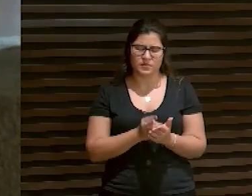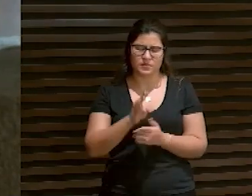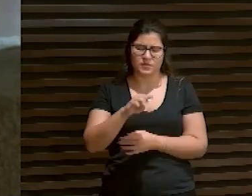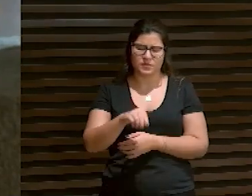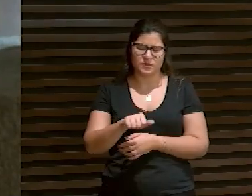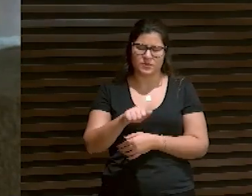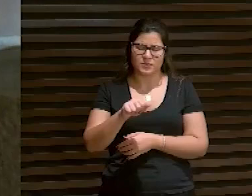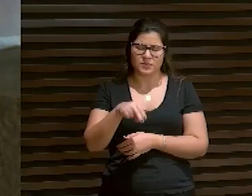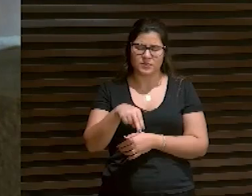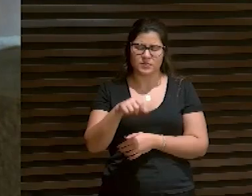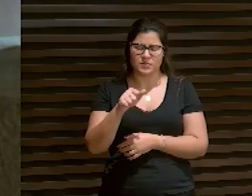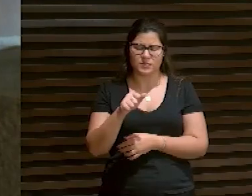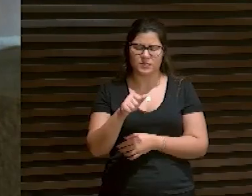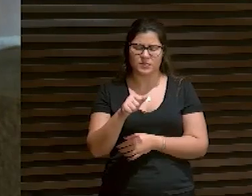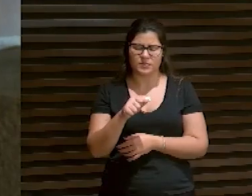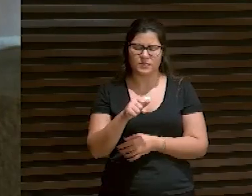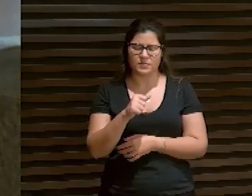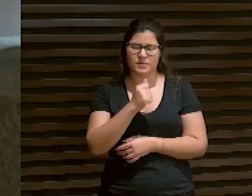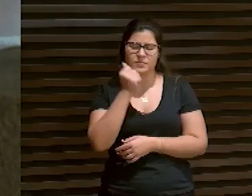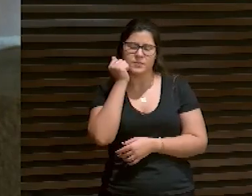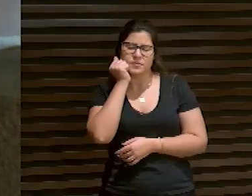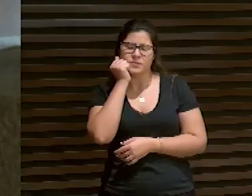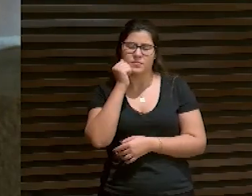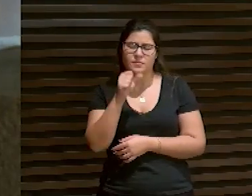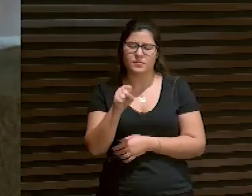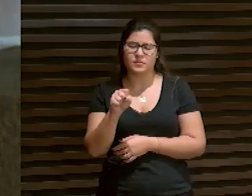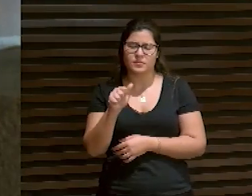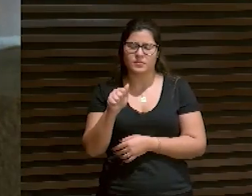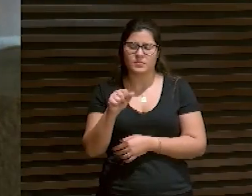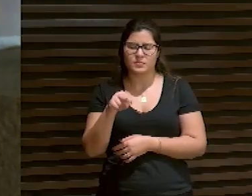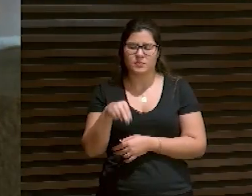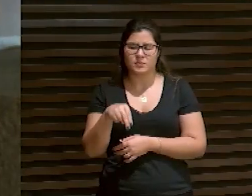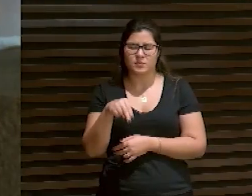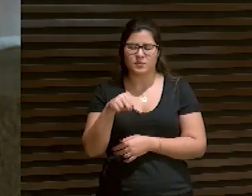Samuel, escutou do sacerdote,